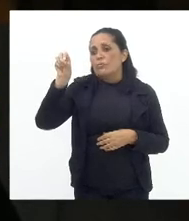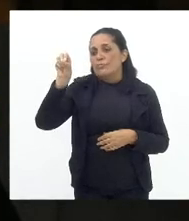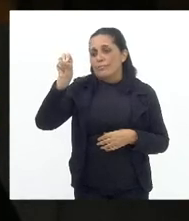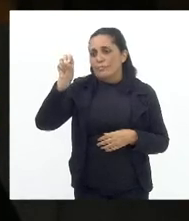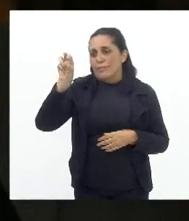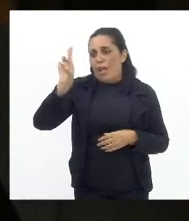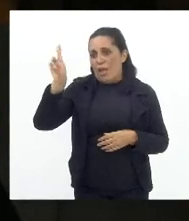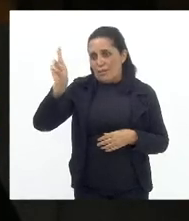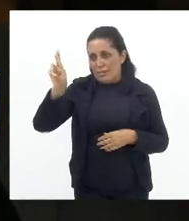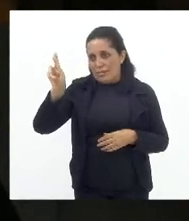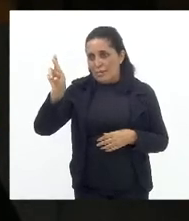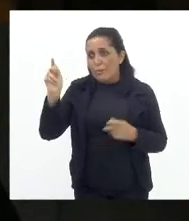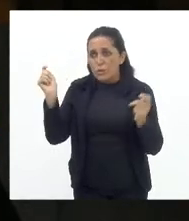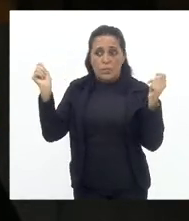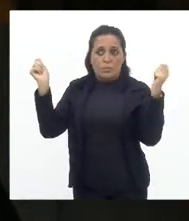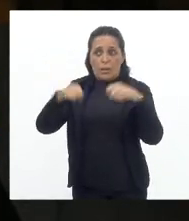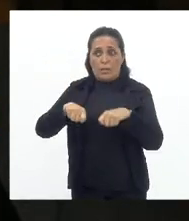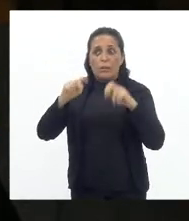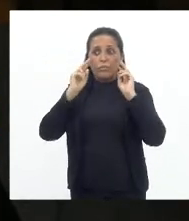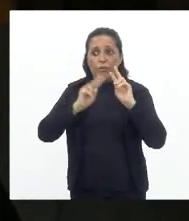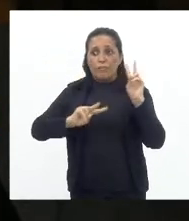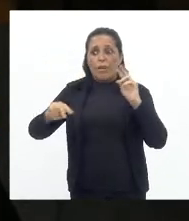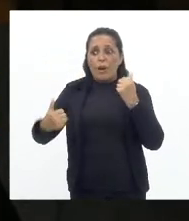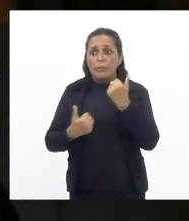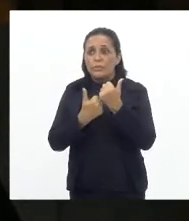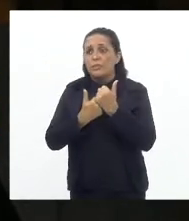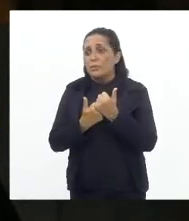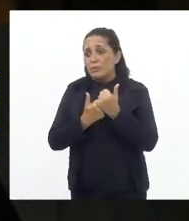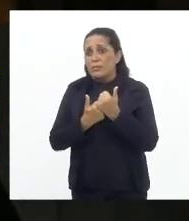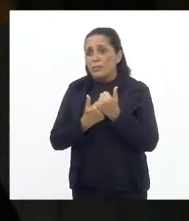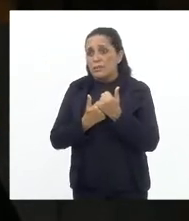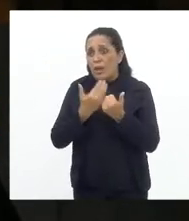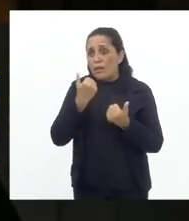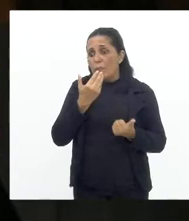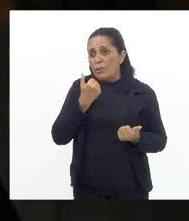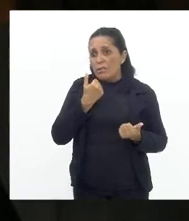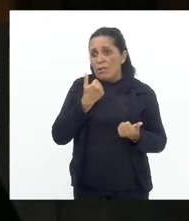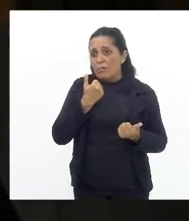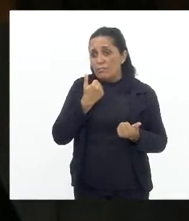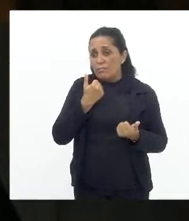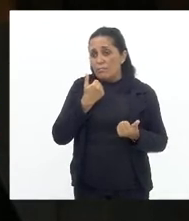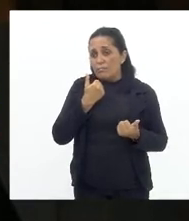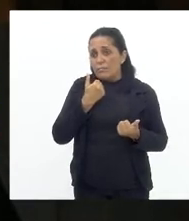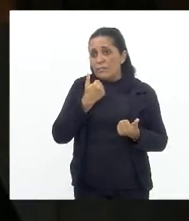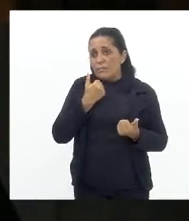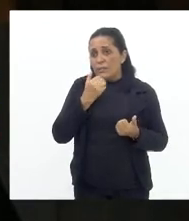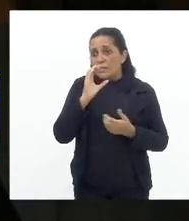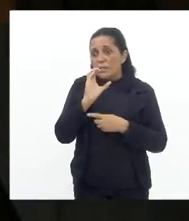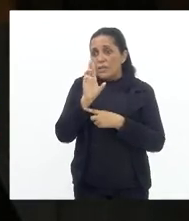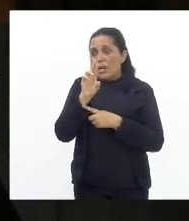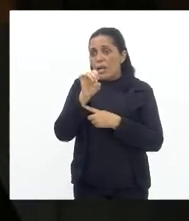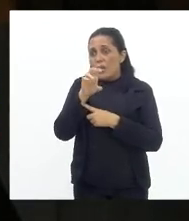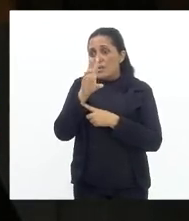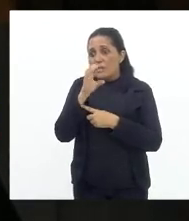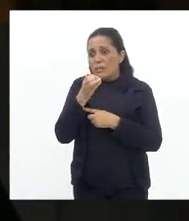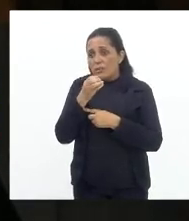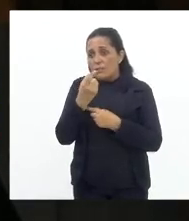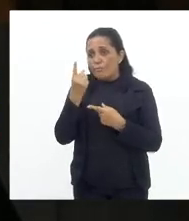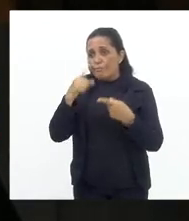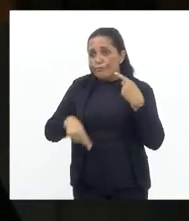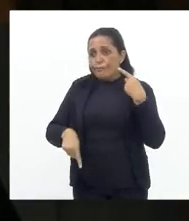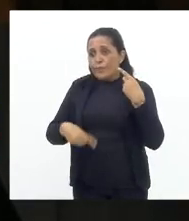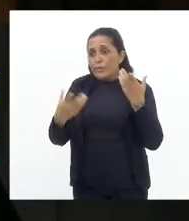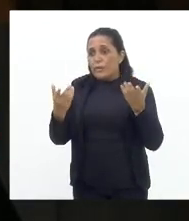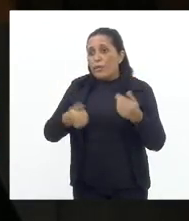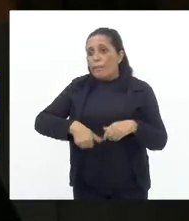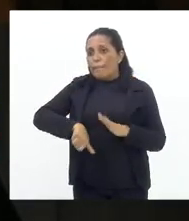a possibilidade de ver os seus auxílios alimentação e creche majorados